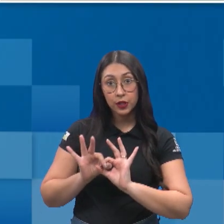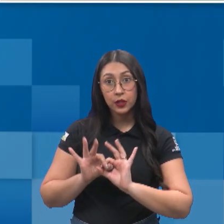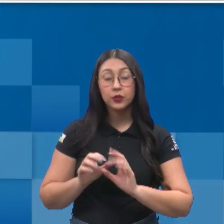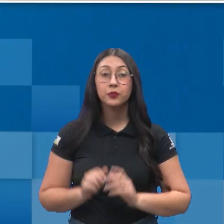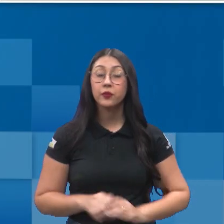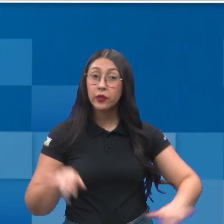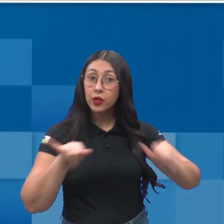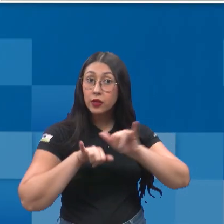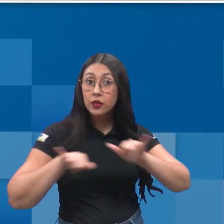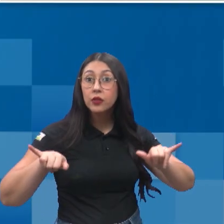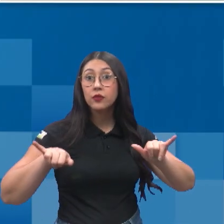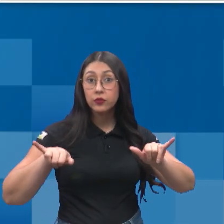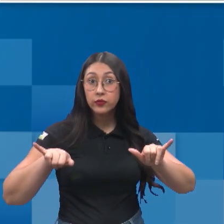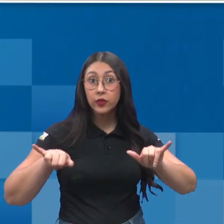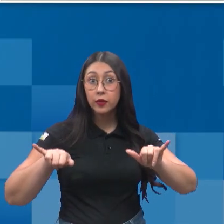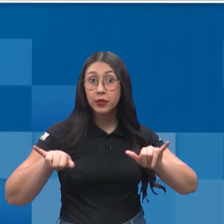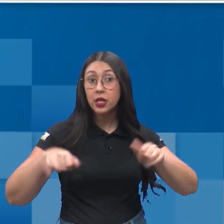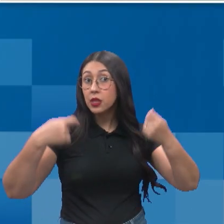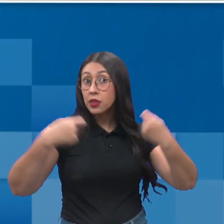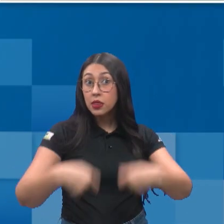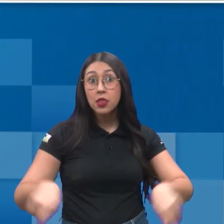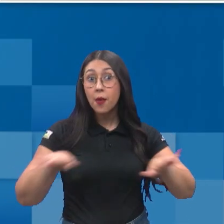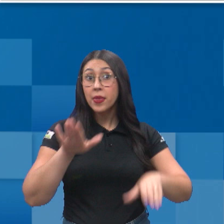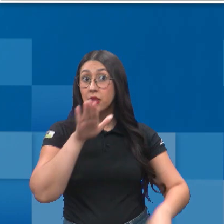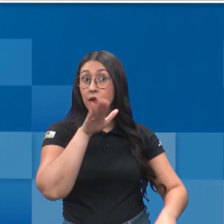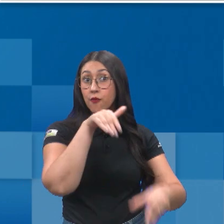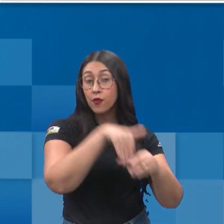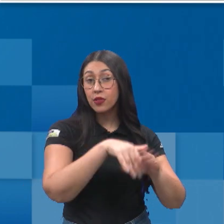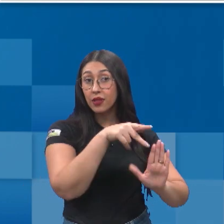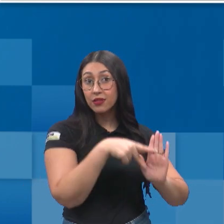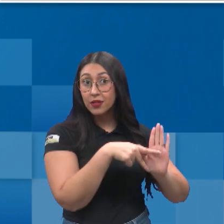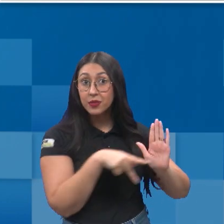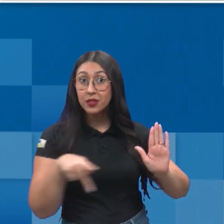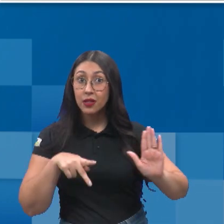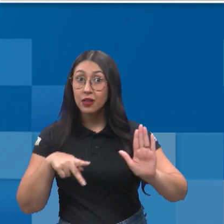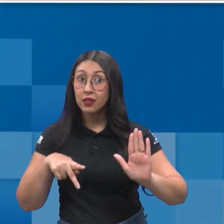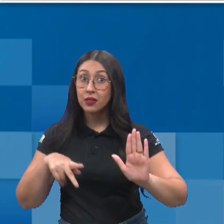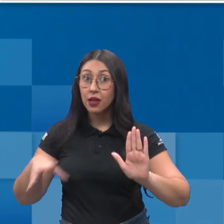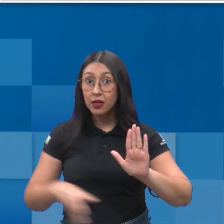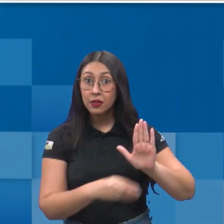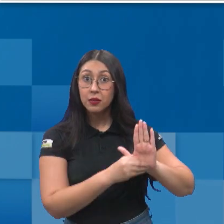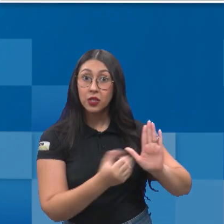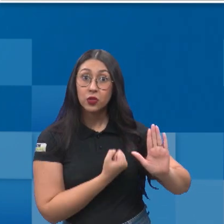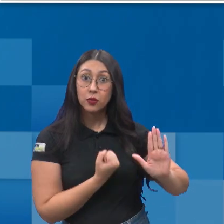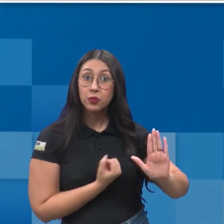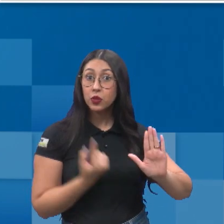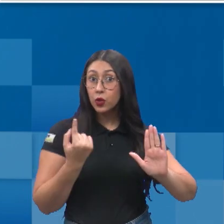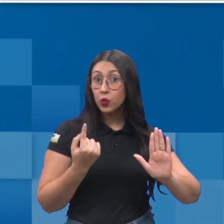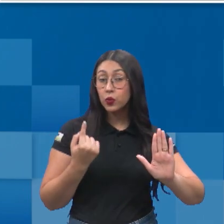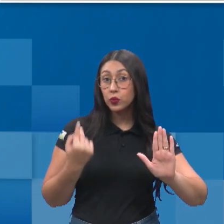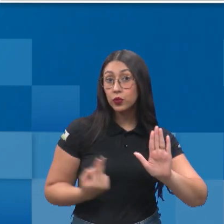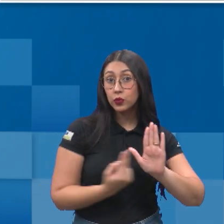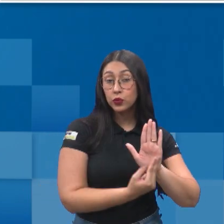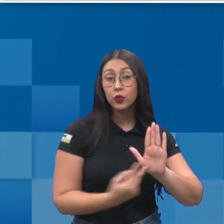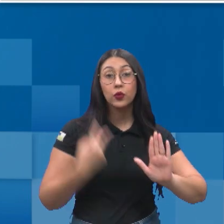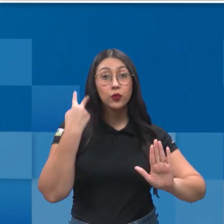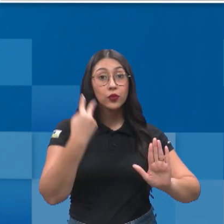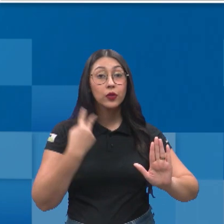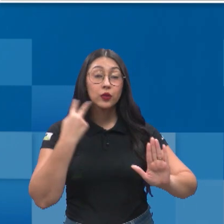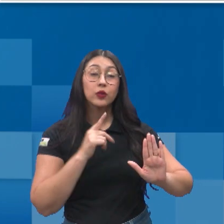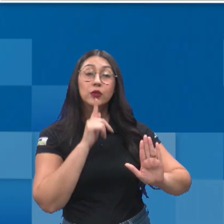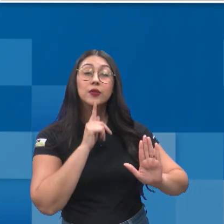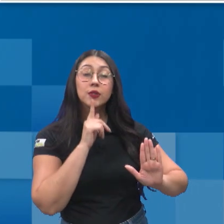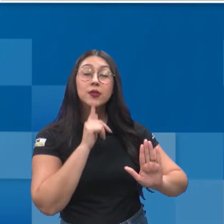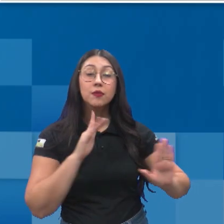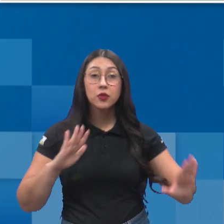senhores que não será necessária a votação da tramitação da emenda número 1, da autoria do vereador Sérgio Camargo, ao